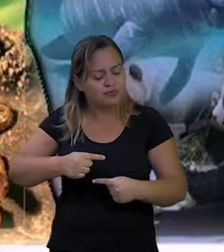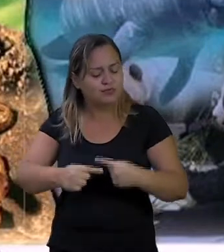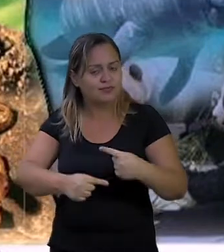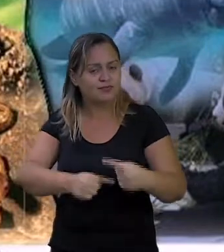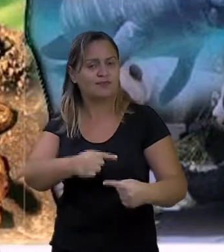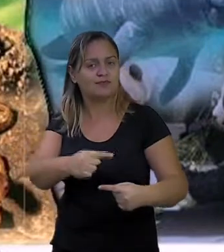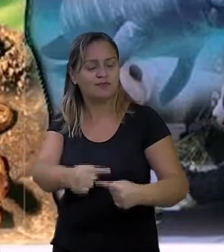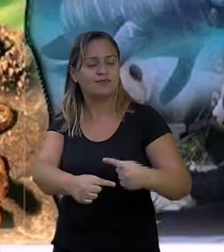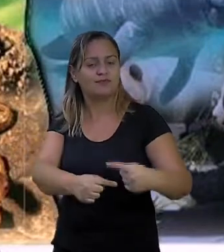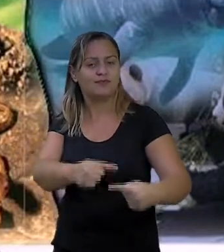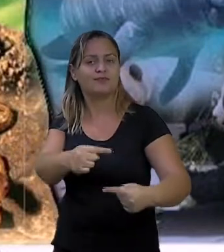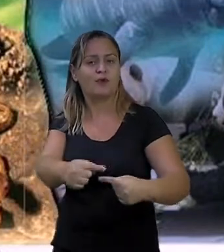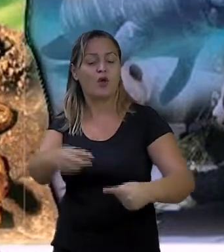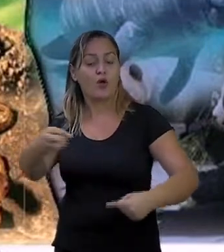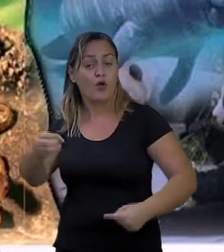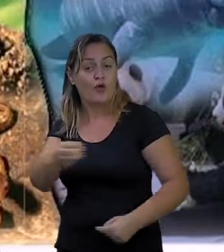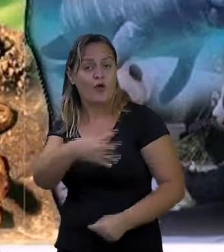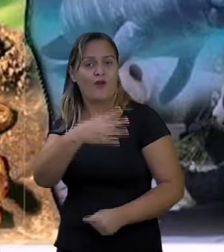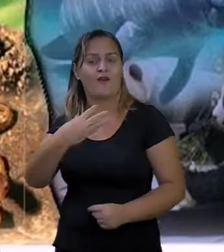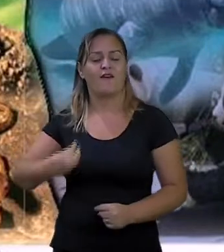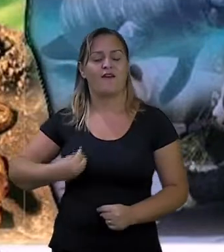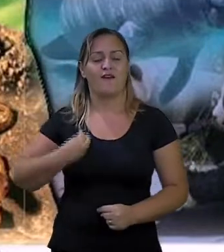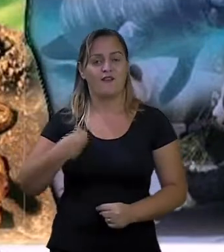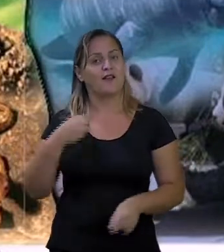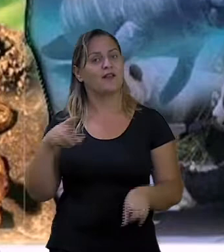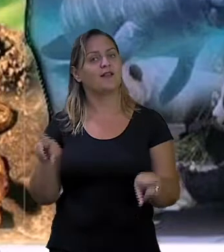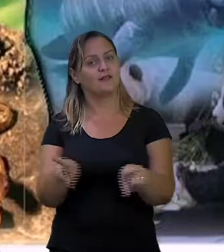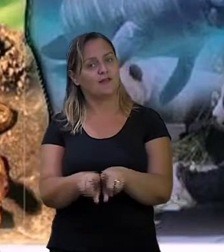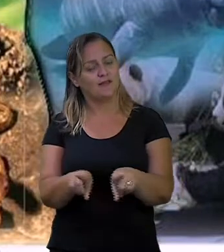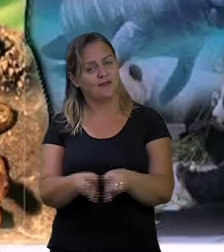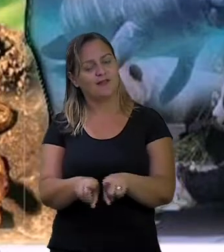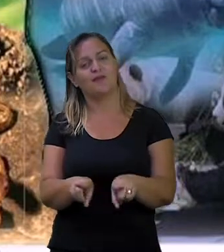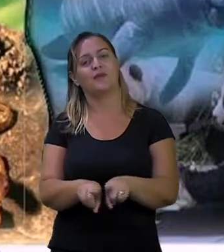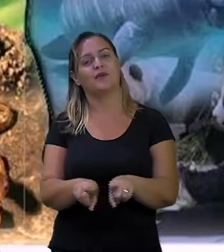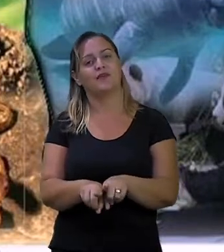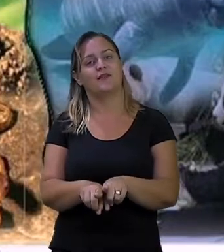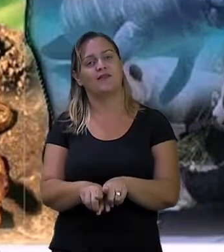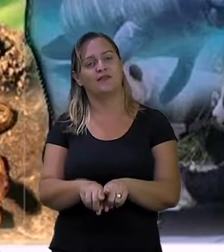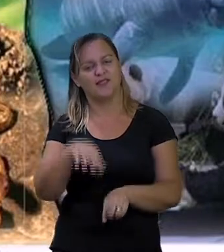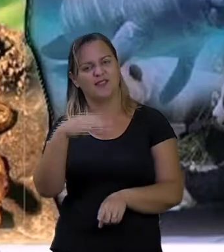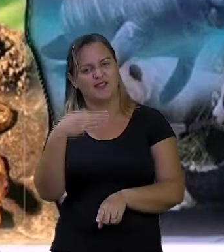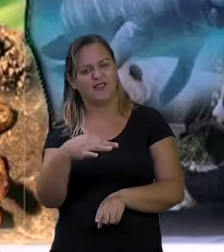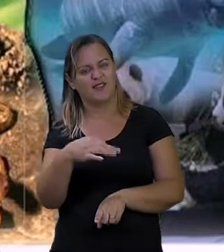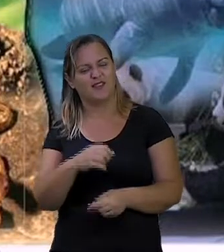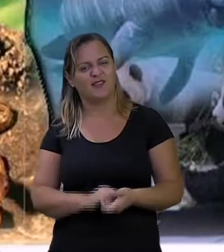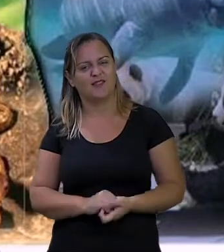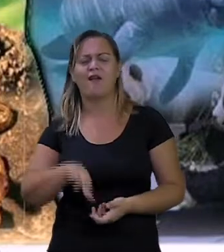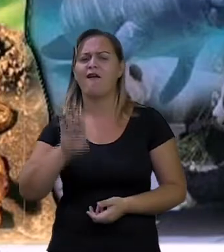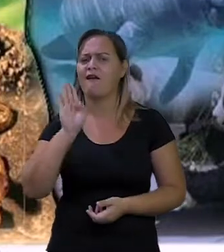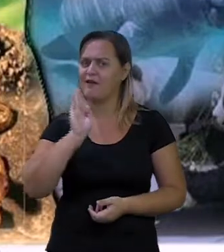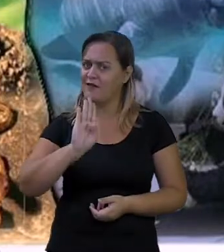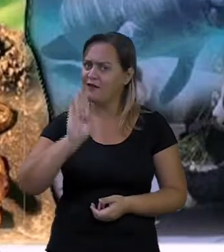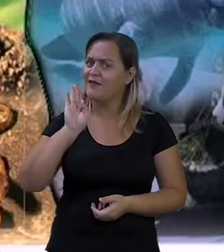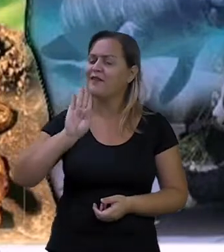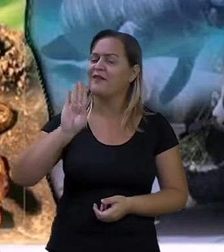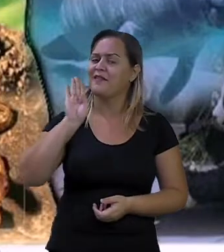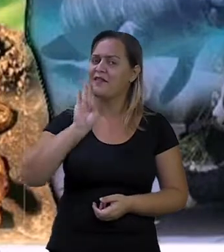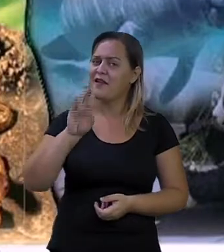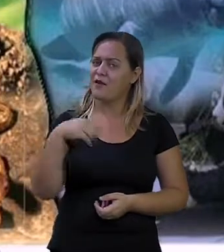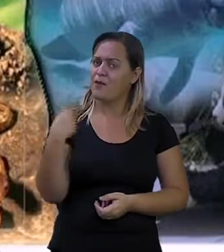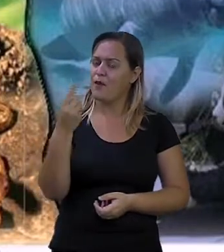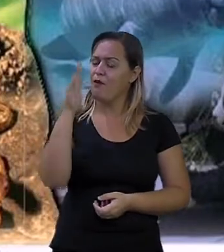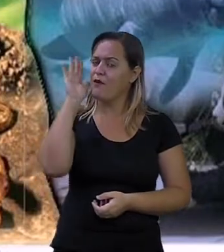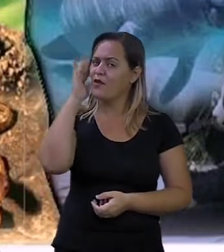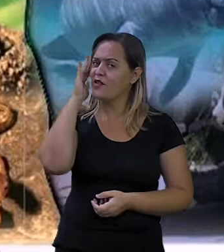Ou seja, vão surgir aí novos indivíduos destes seres. Não é bacana a gente